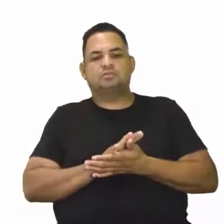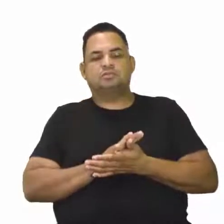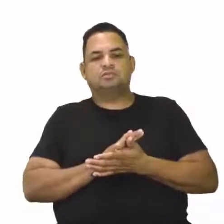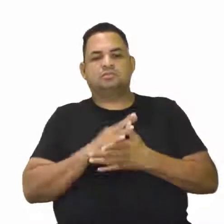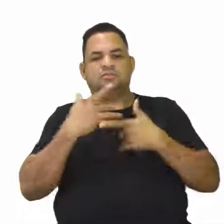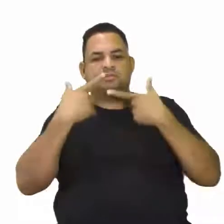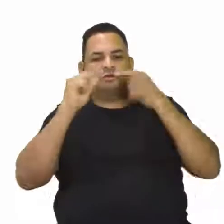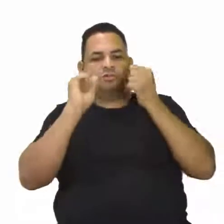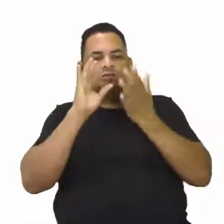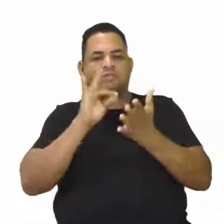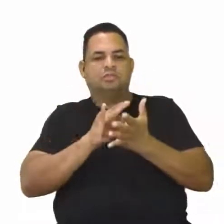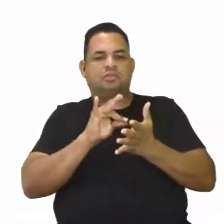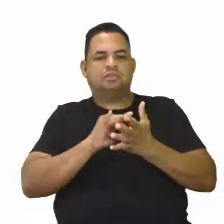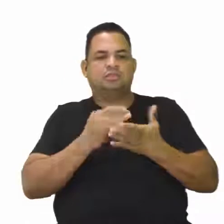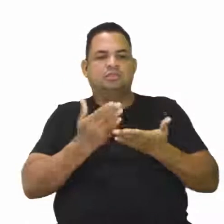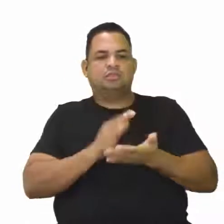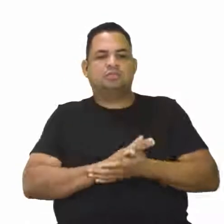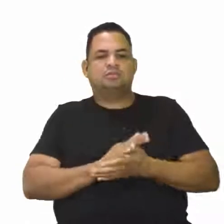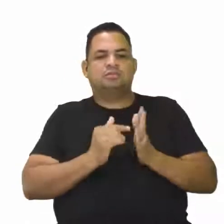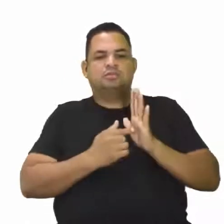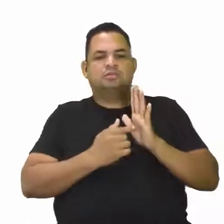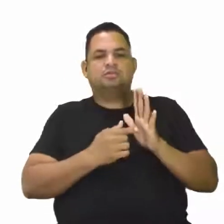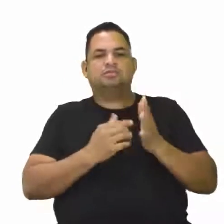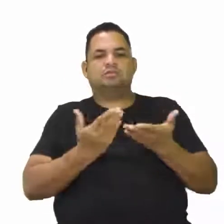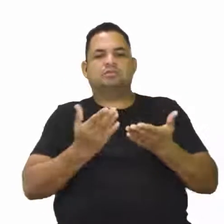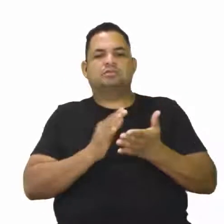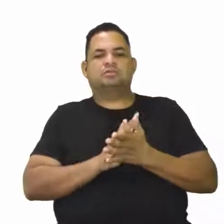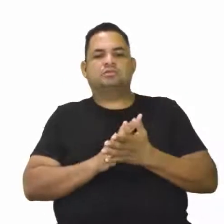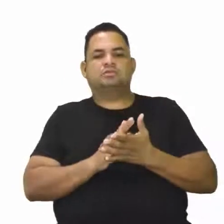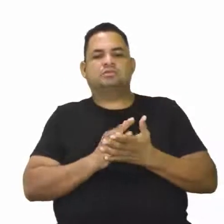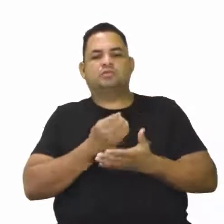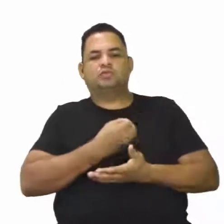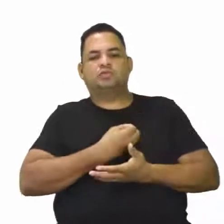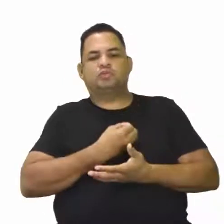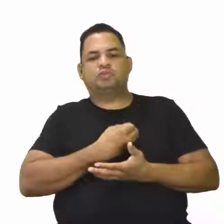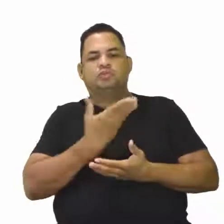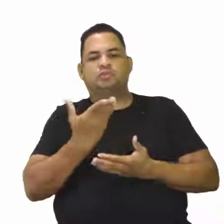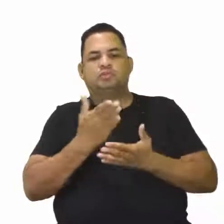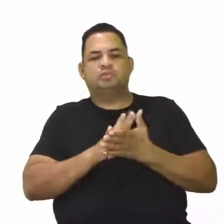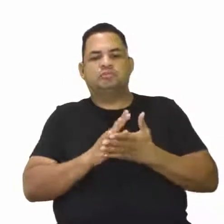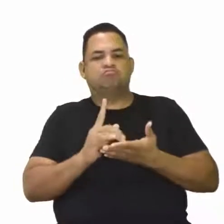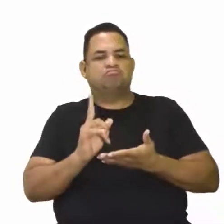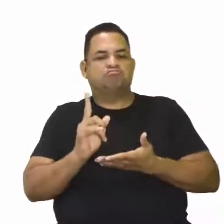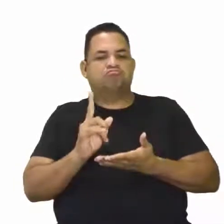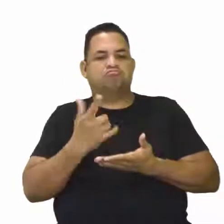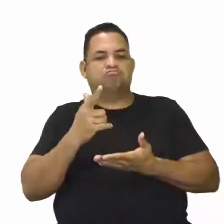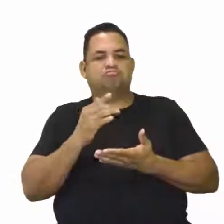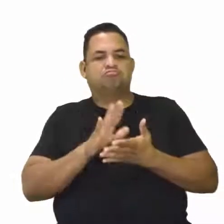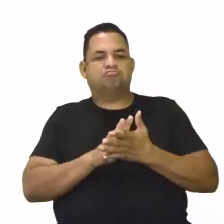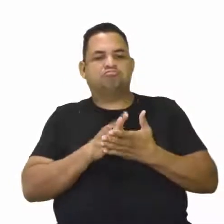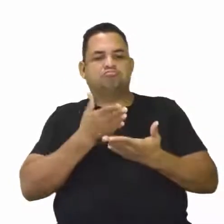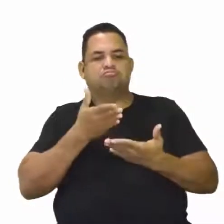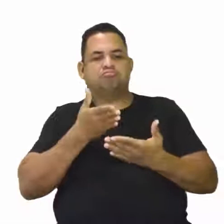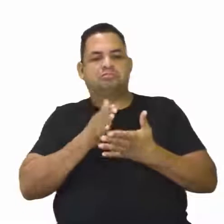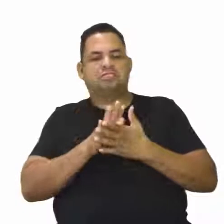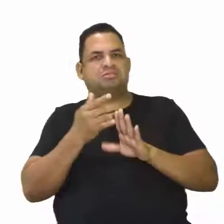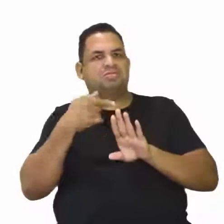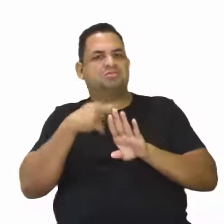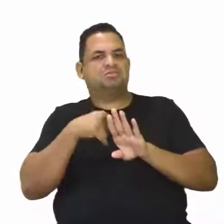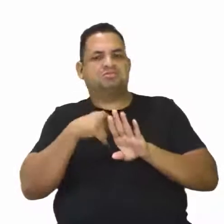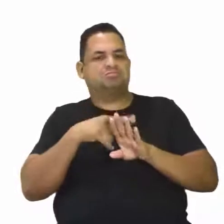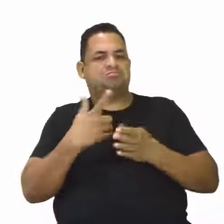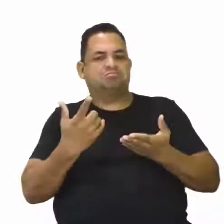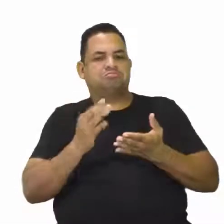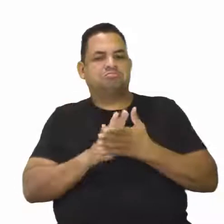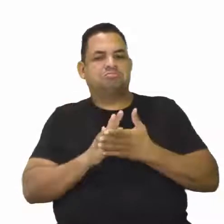linguagem real. Além de apresentar ali dados e referências, não há uma interferência da